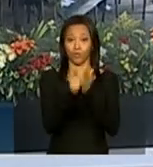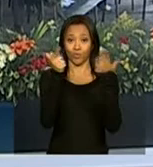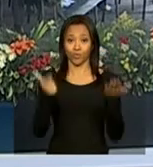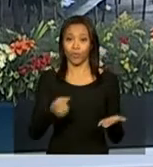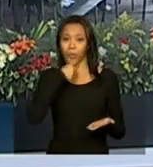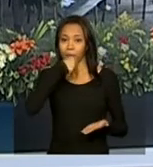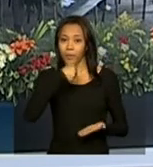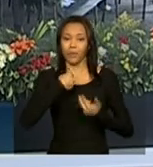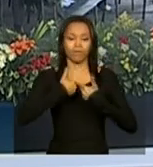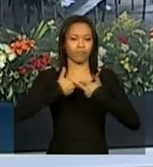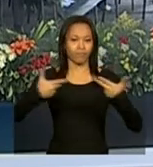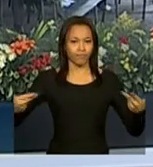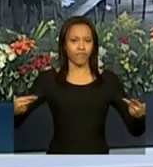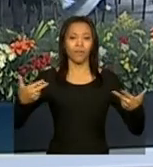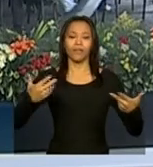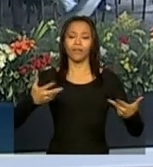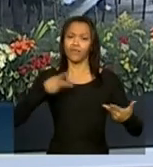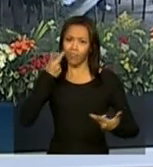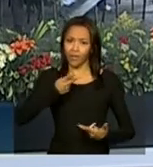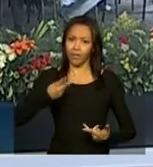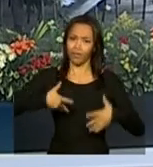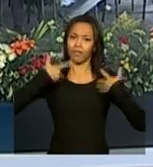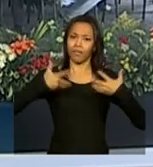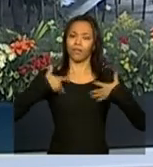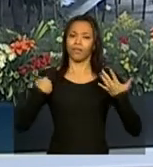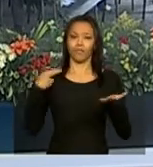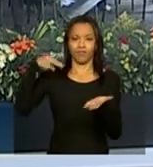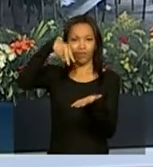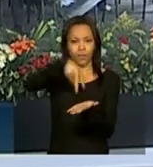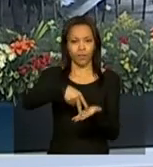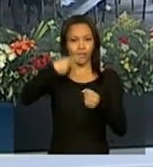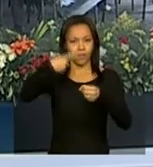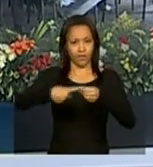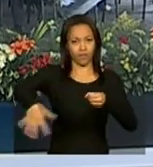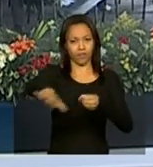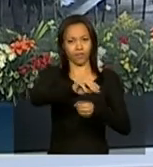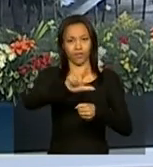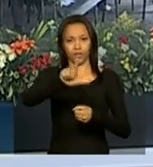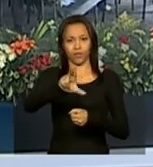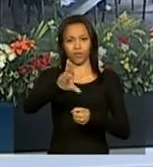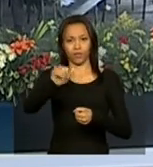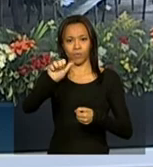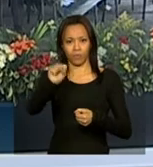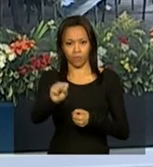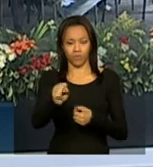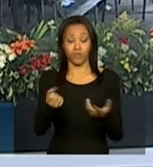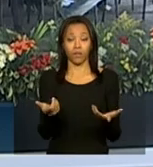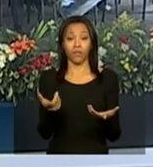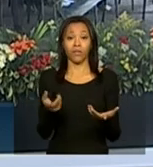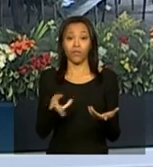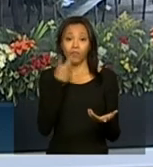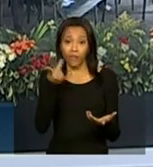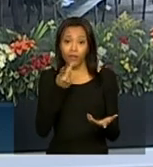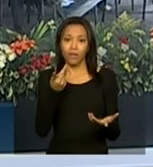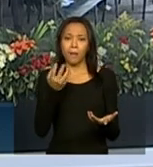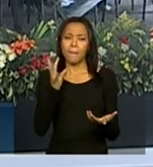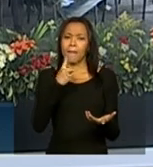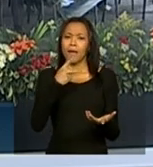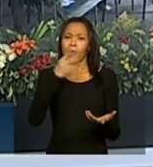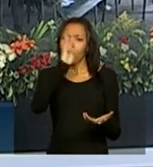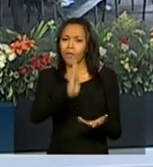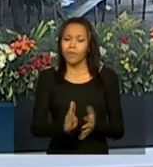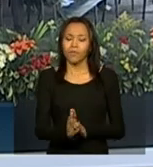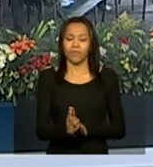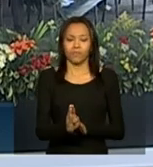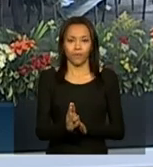dizer da alegria de estar aqui hoje em Lucas do Rio Verde. Senhora presidenta, o Brasil é hoje um dos